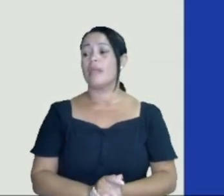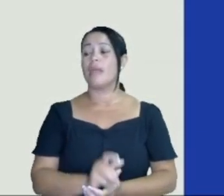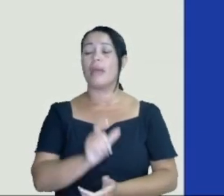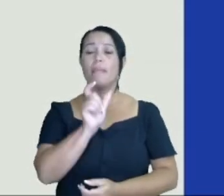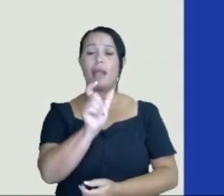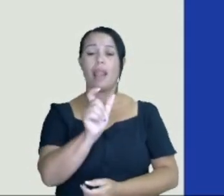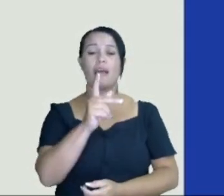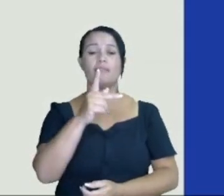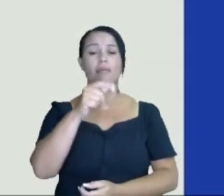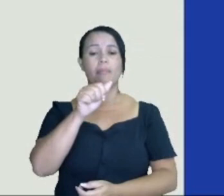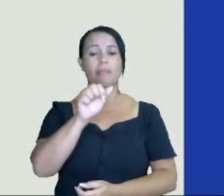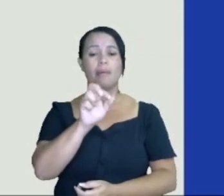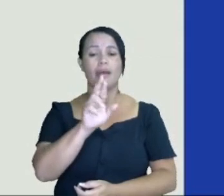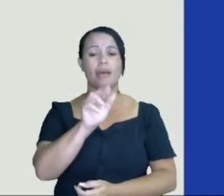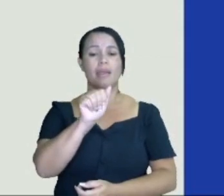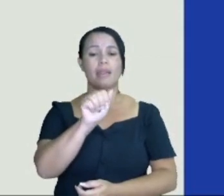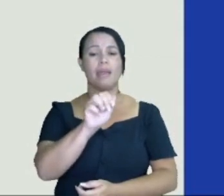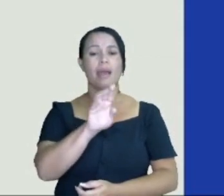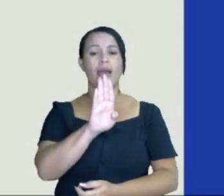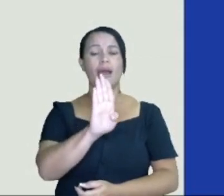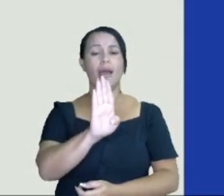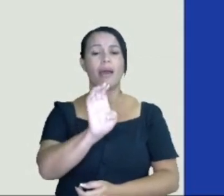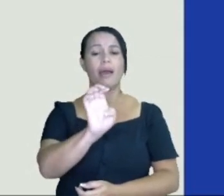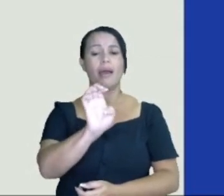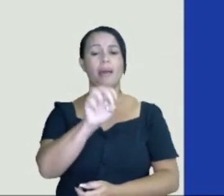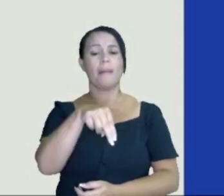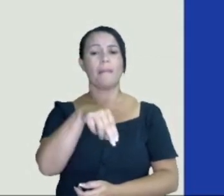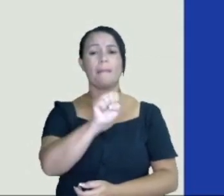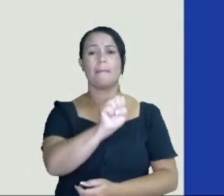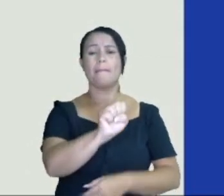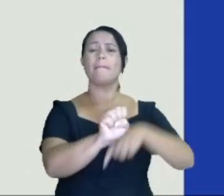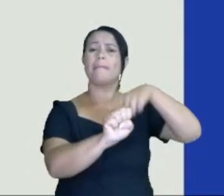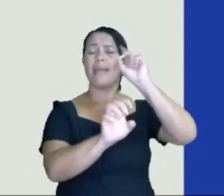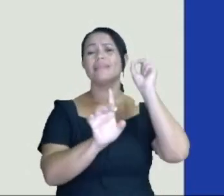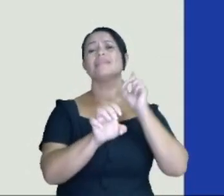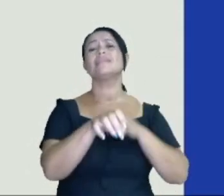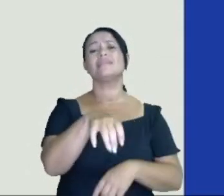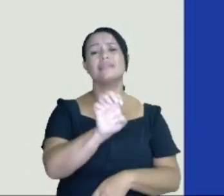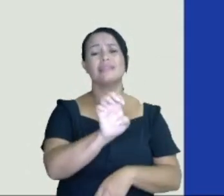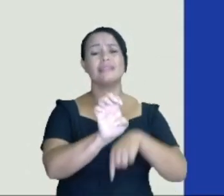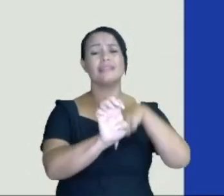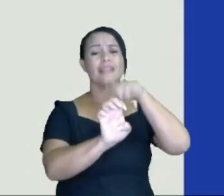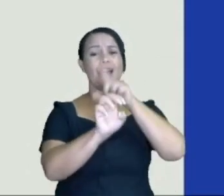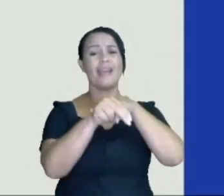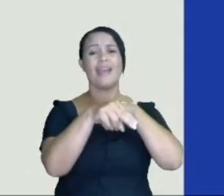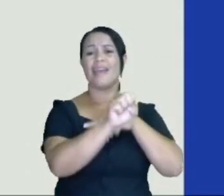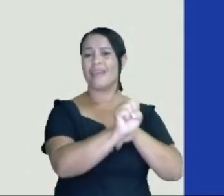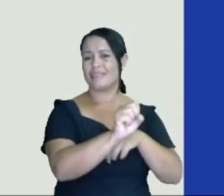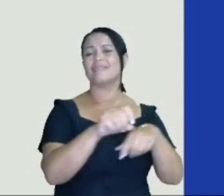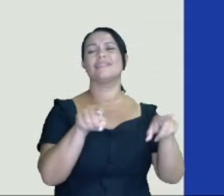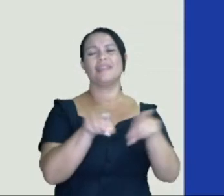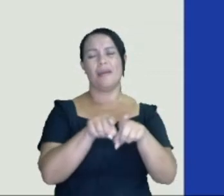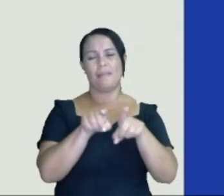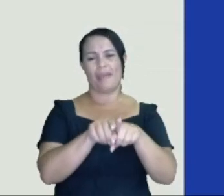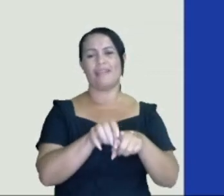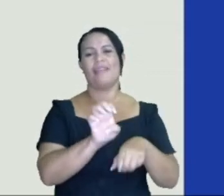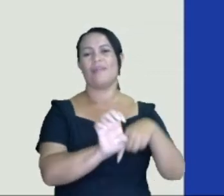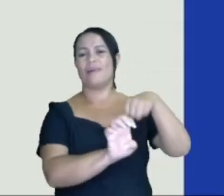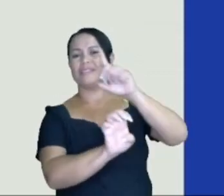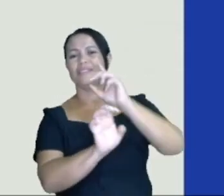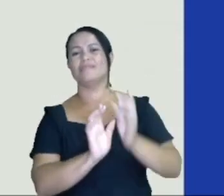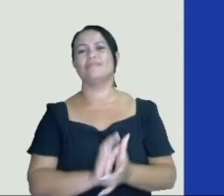palavra parabéns, acentua ali o ends. Sim, gente, parabéns também se